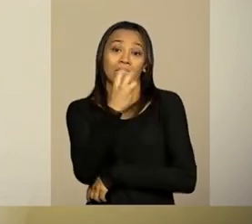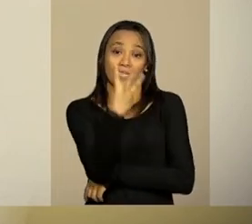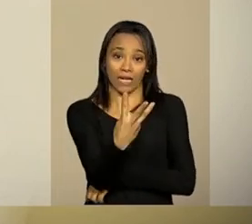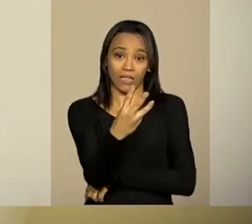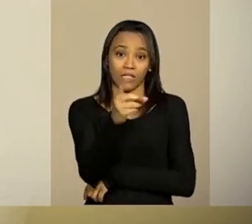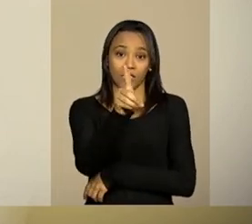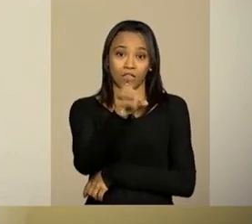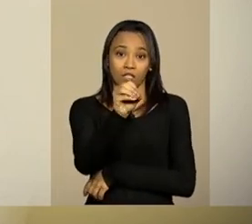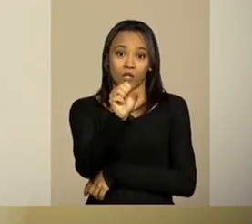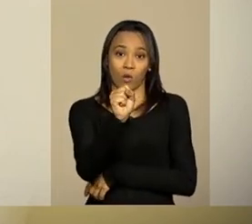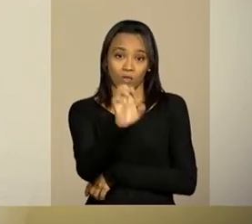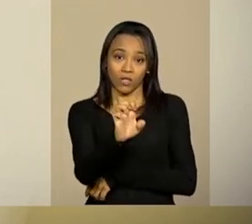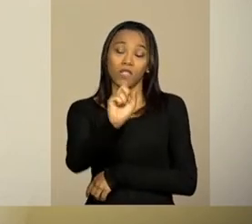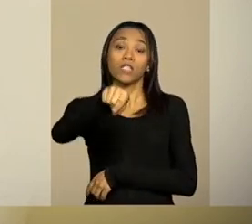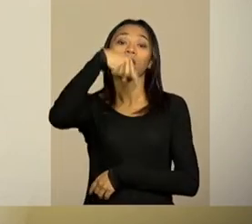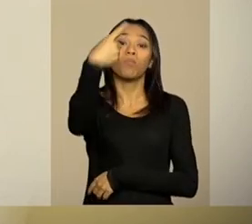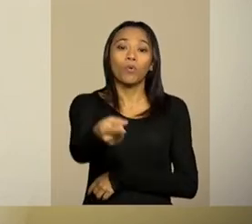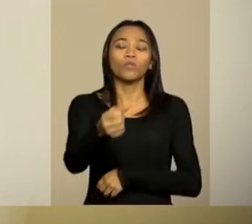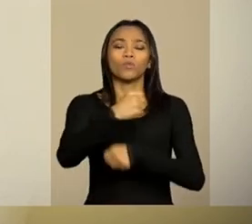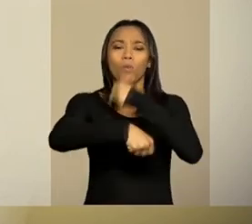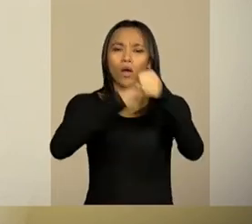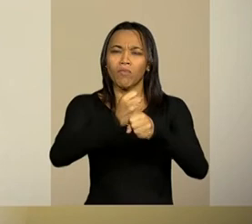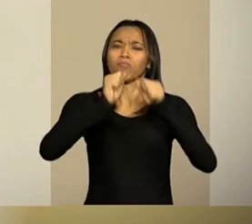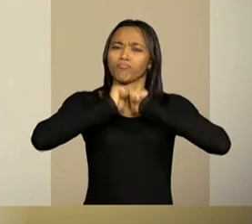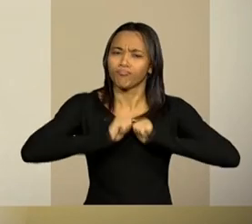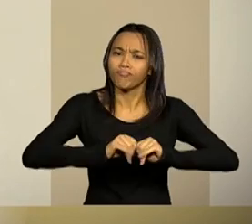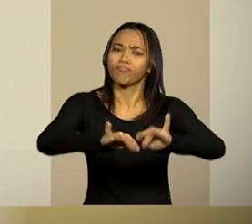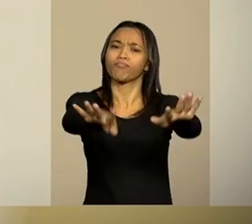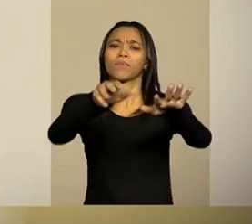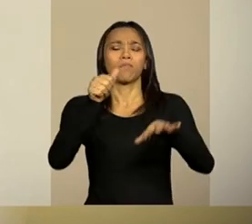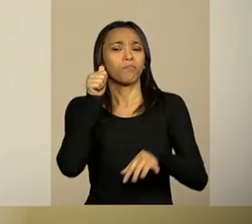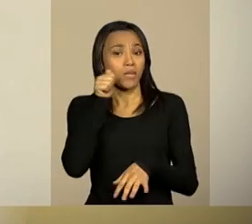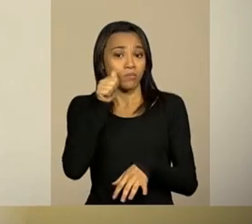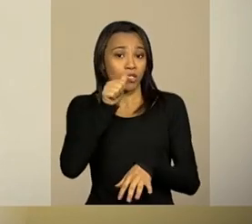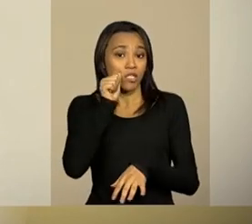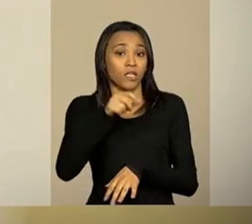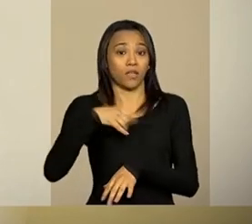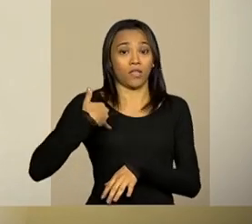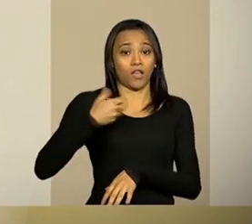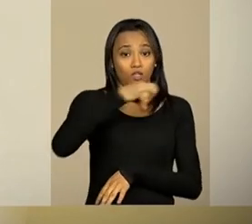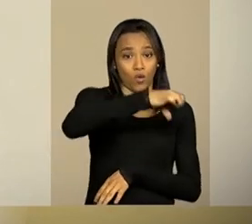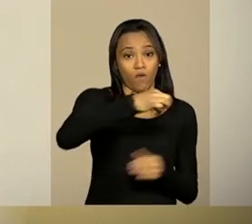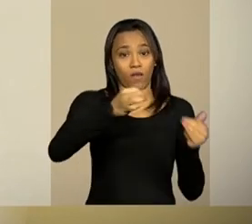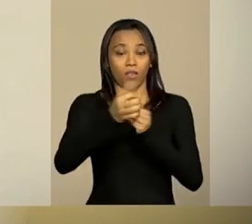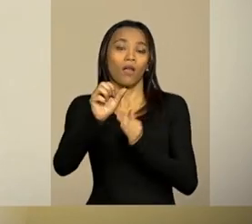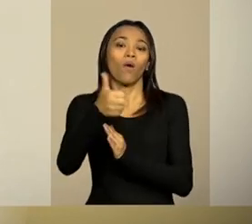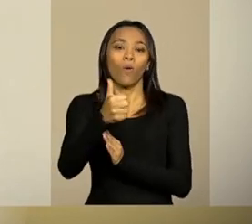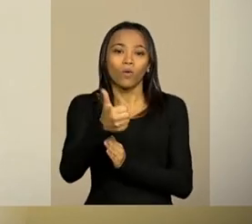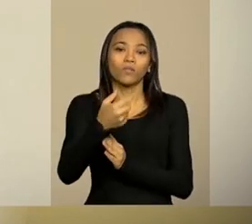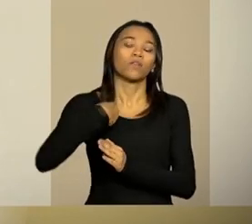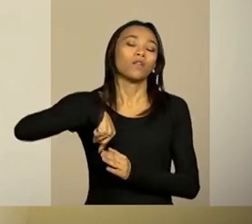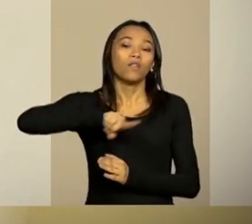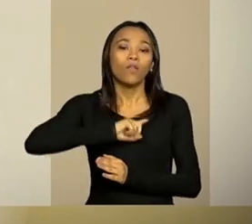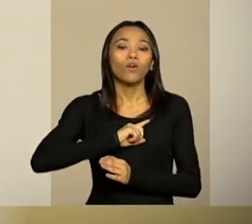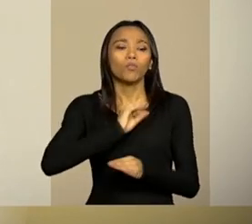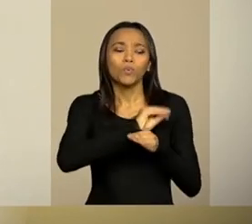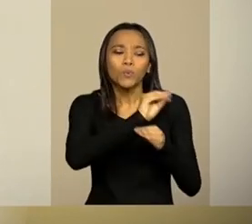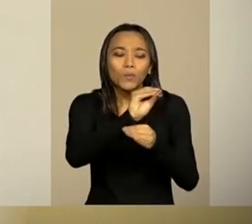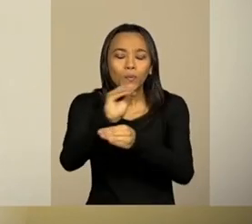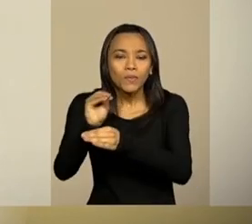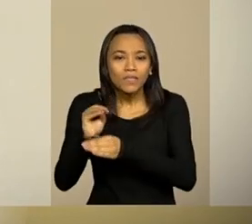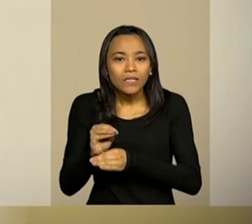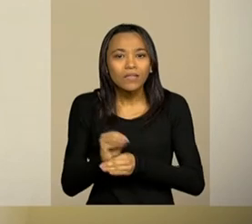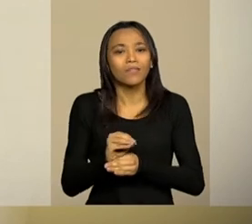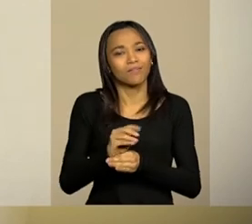e no ano que vem vamos expandir essa vacinação para as meninas de 9 a 11 anos nós estamos cuidando